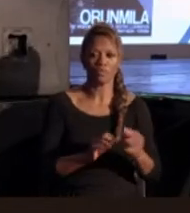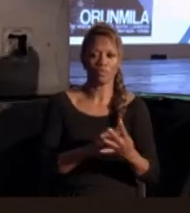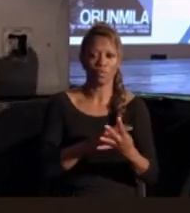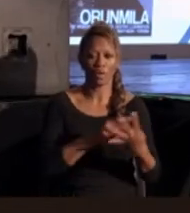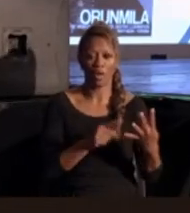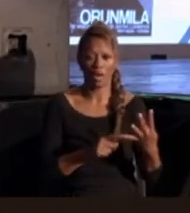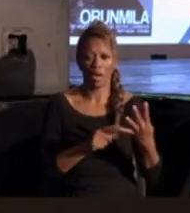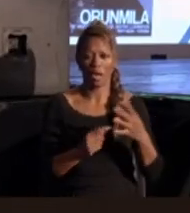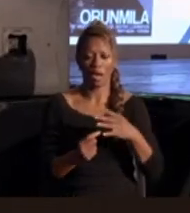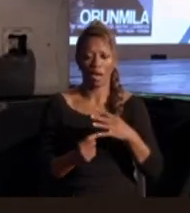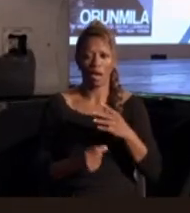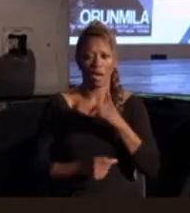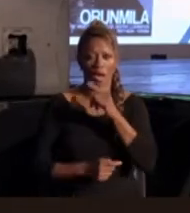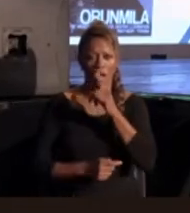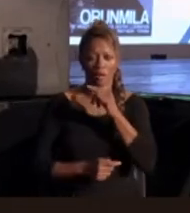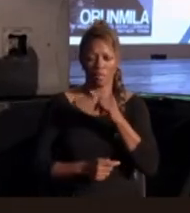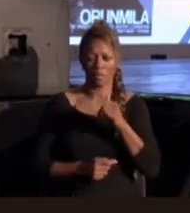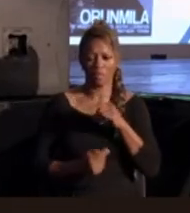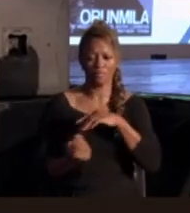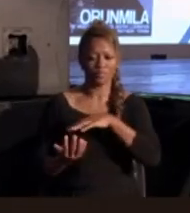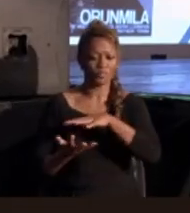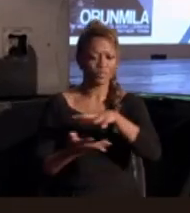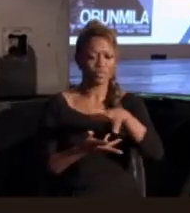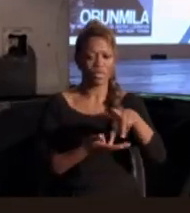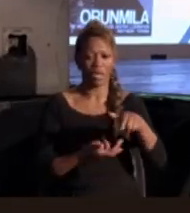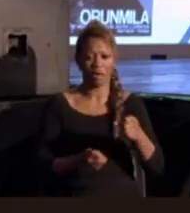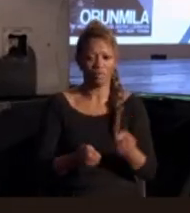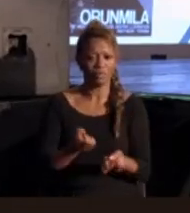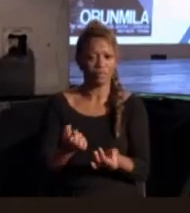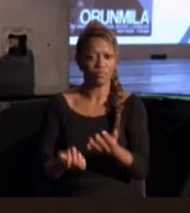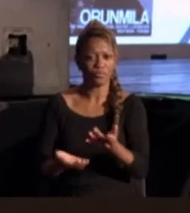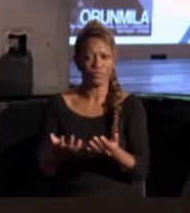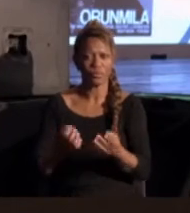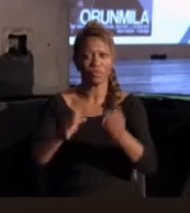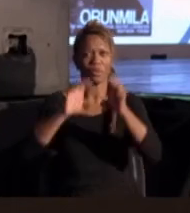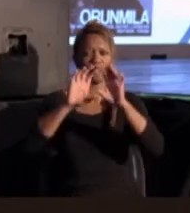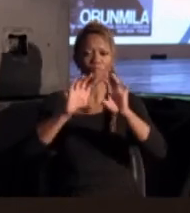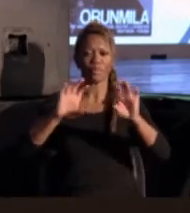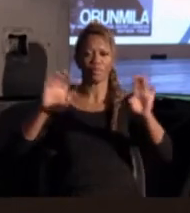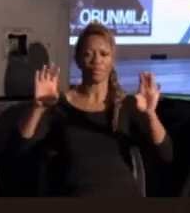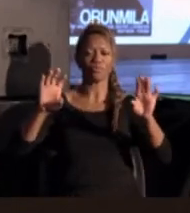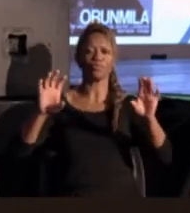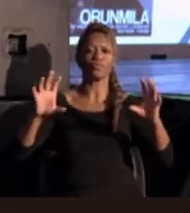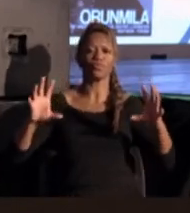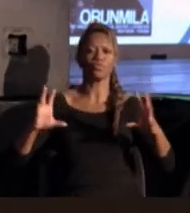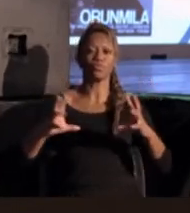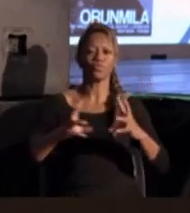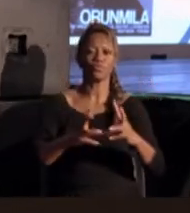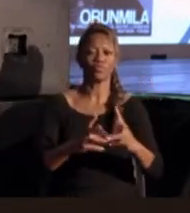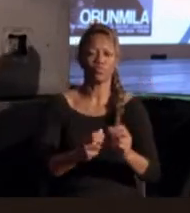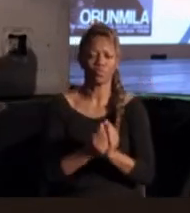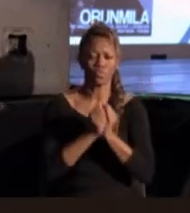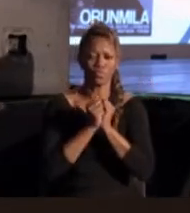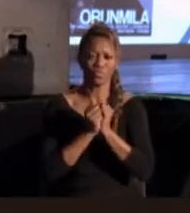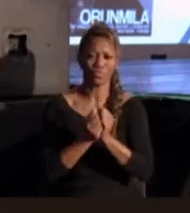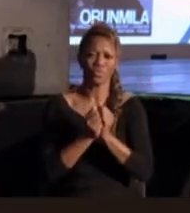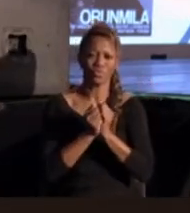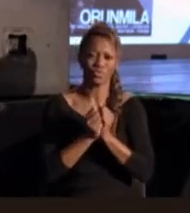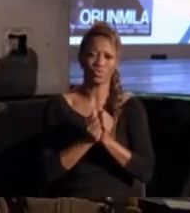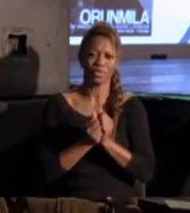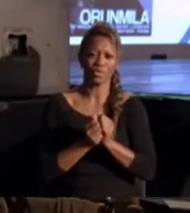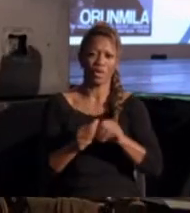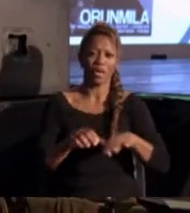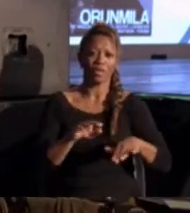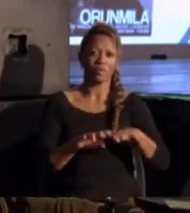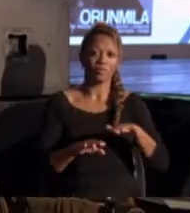água, terra, ar e fogo. E ele vai partir... Como é que Orumilá se torna filósofo? Como é que ele se torna,